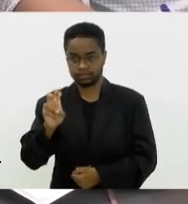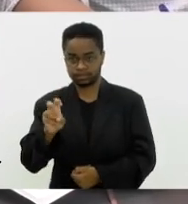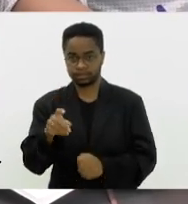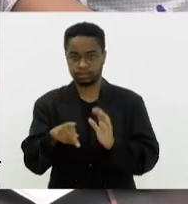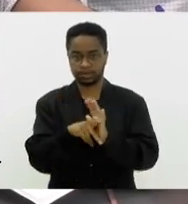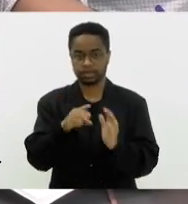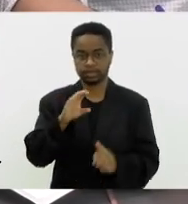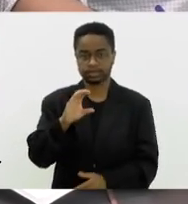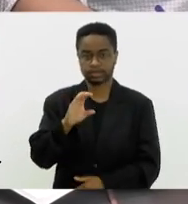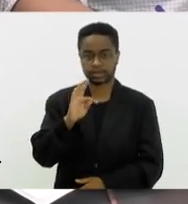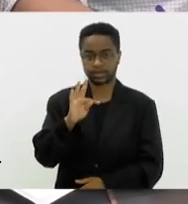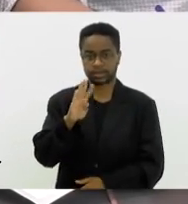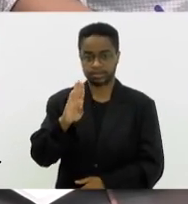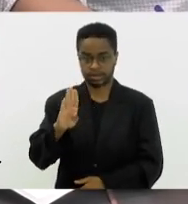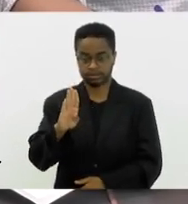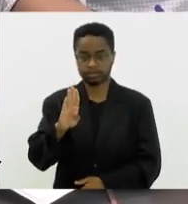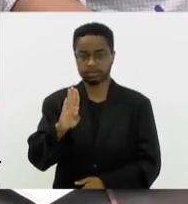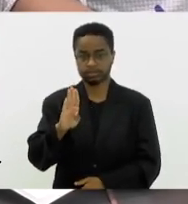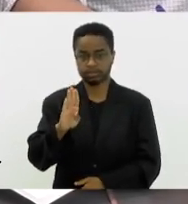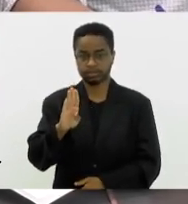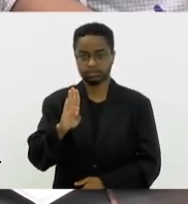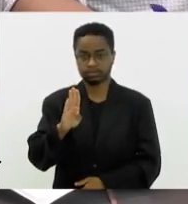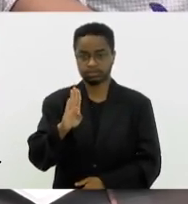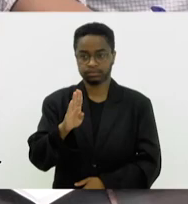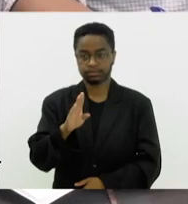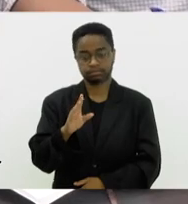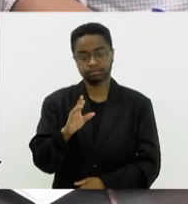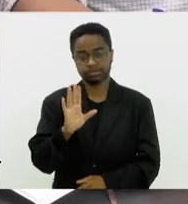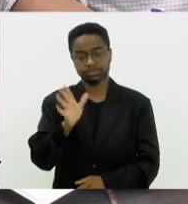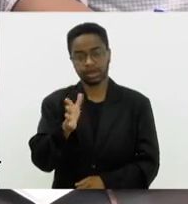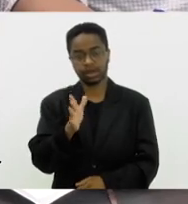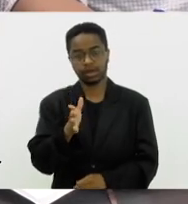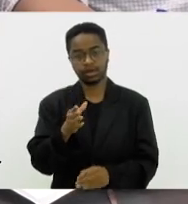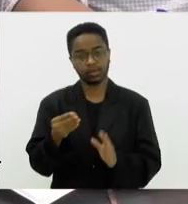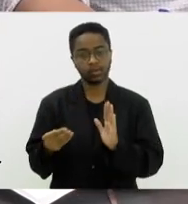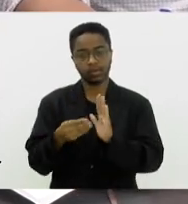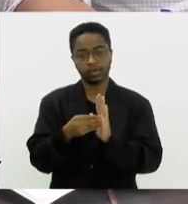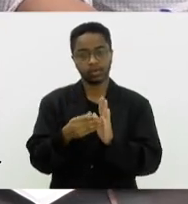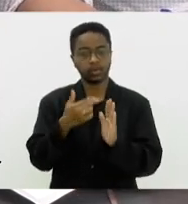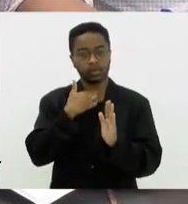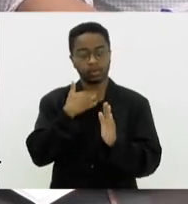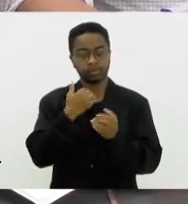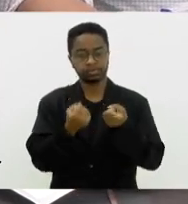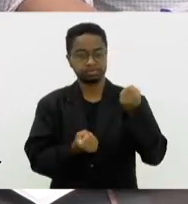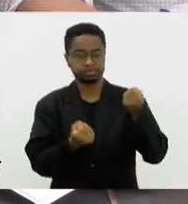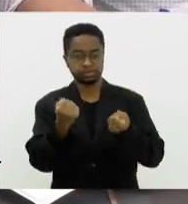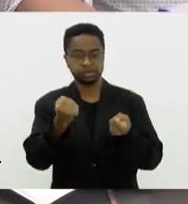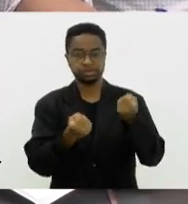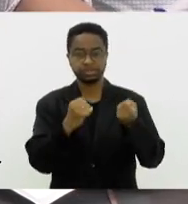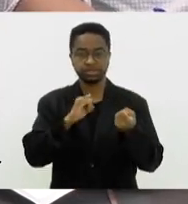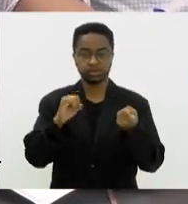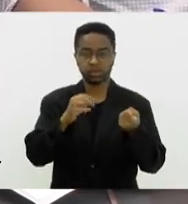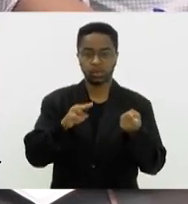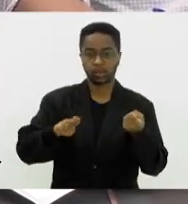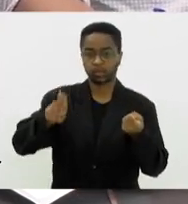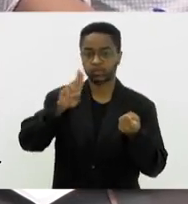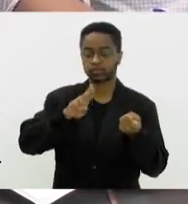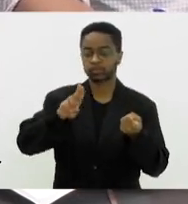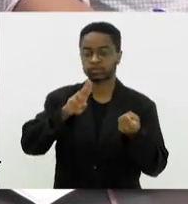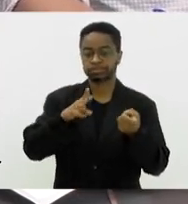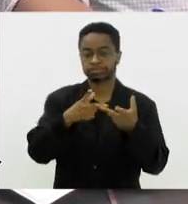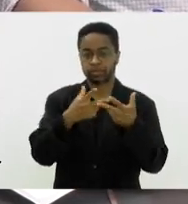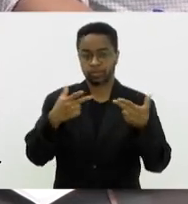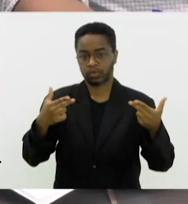CTB já prevê dirigir veículos sob influência de substância psicoativa.